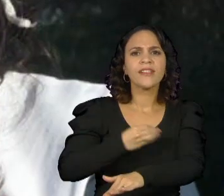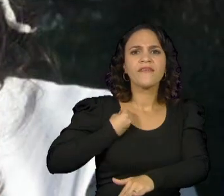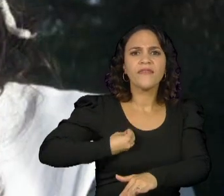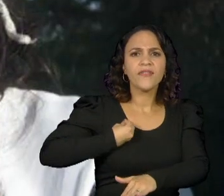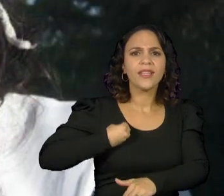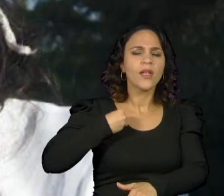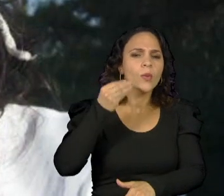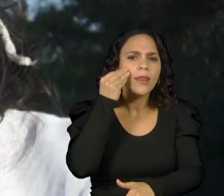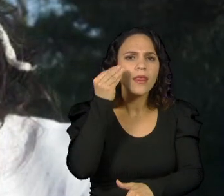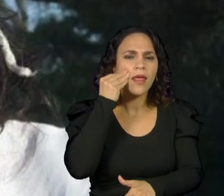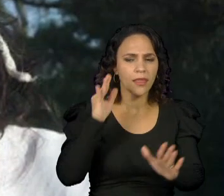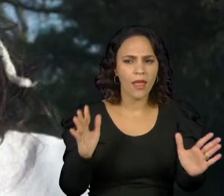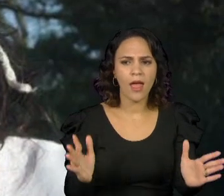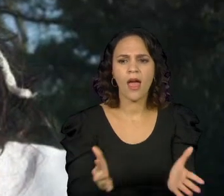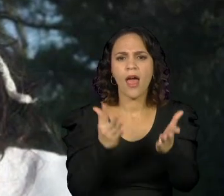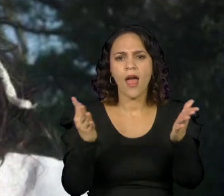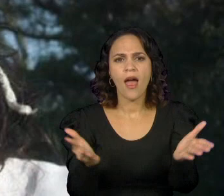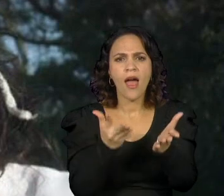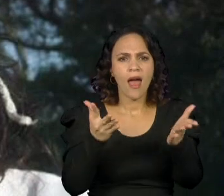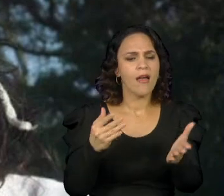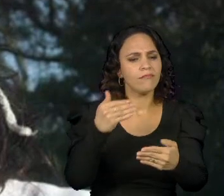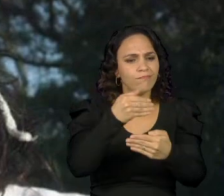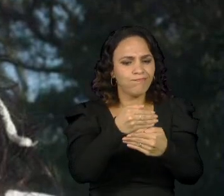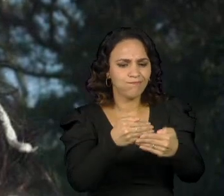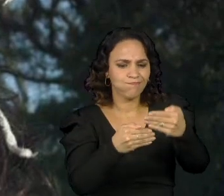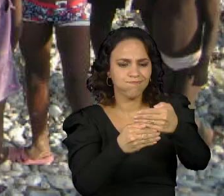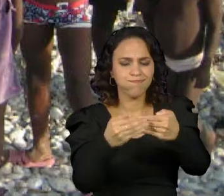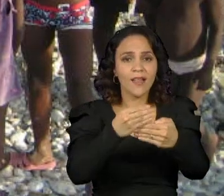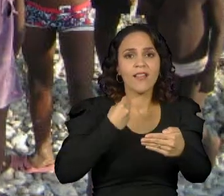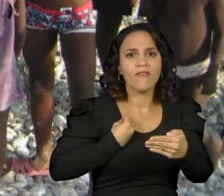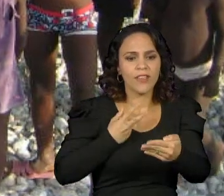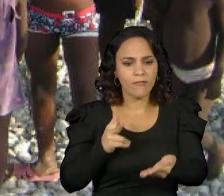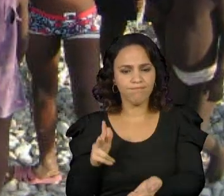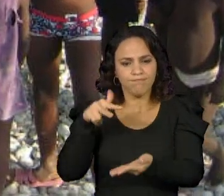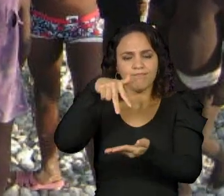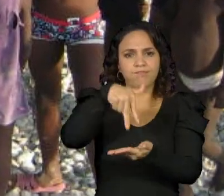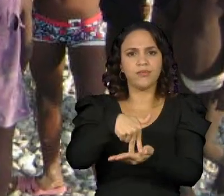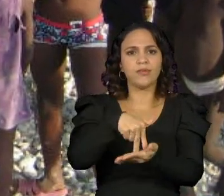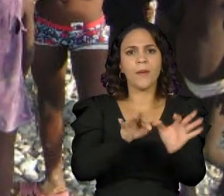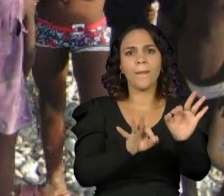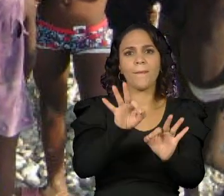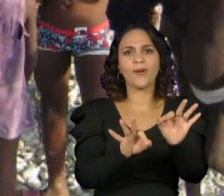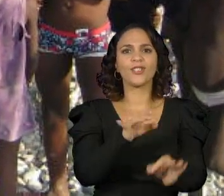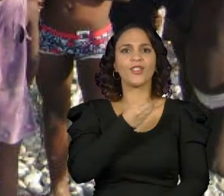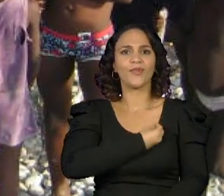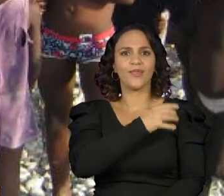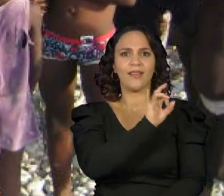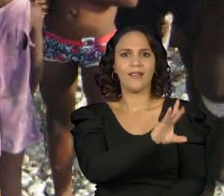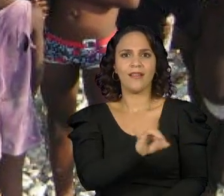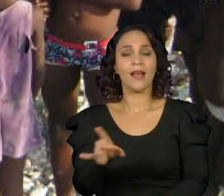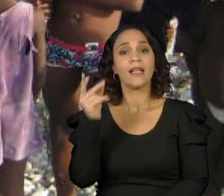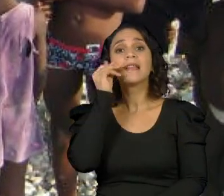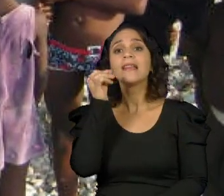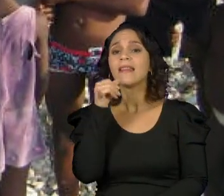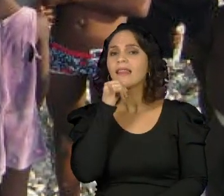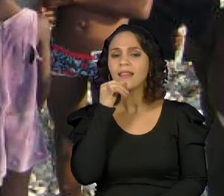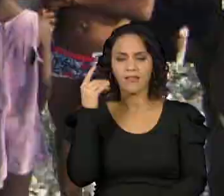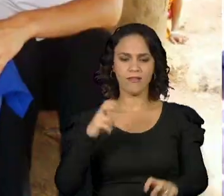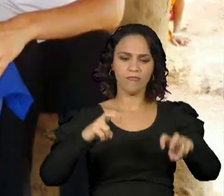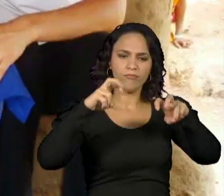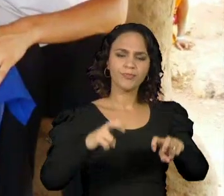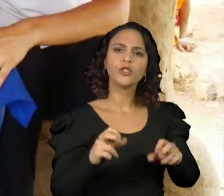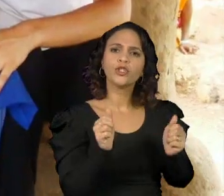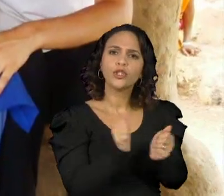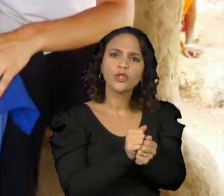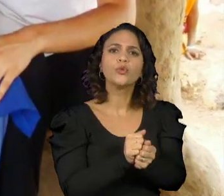a reconstruir, a ressignificar e a reinventar projetos de vida. Então, é sentar junto com uma pessoa e muitas vezes é